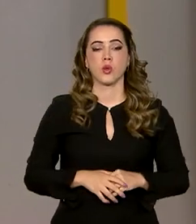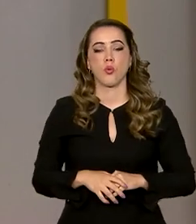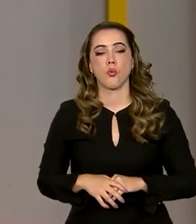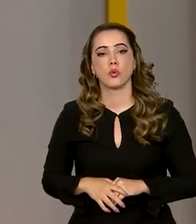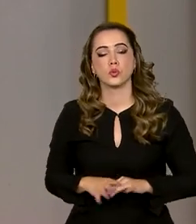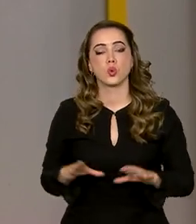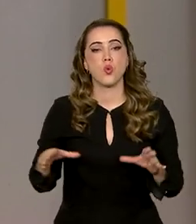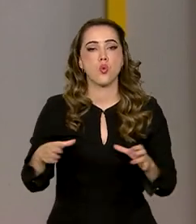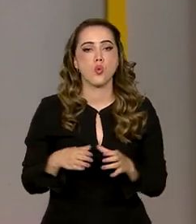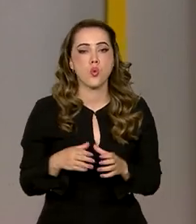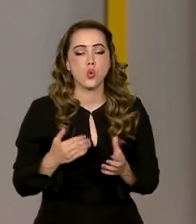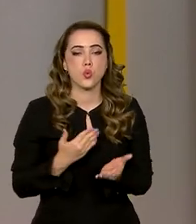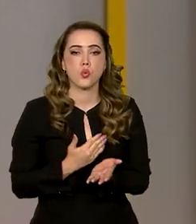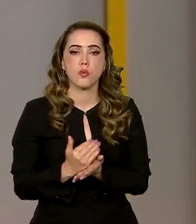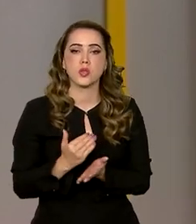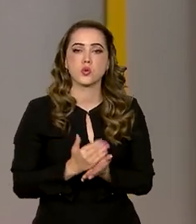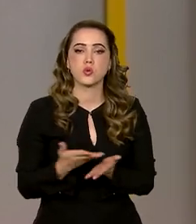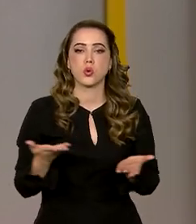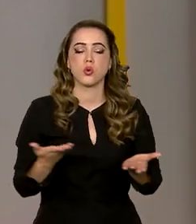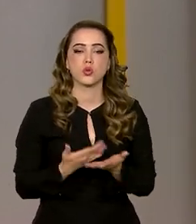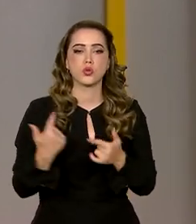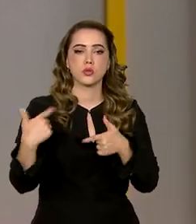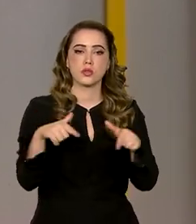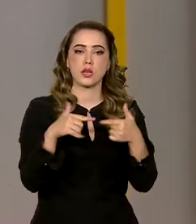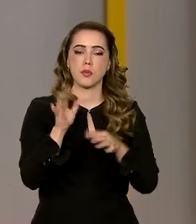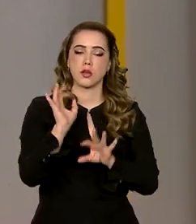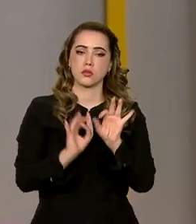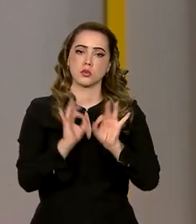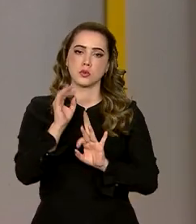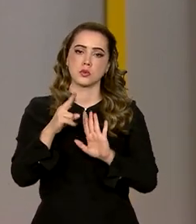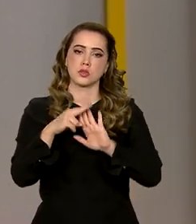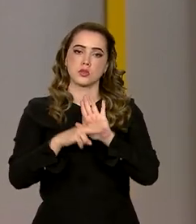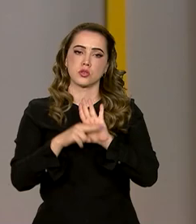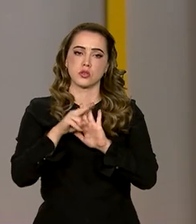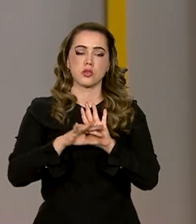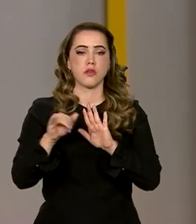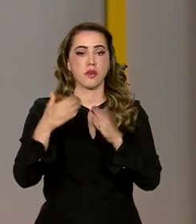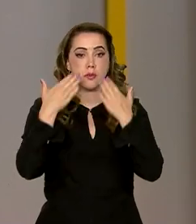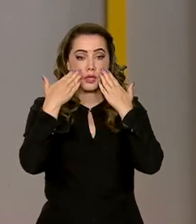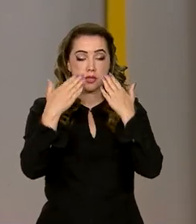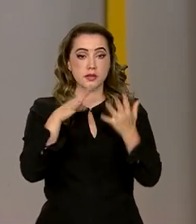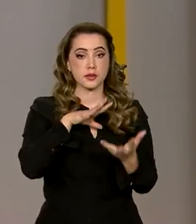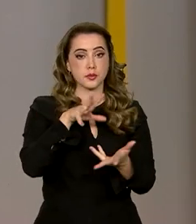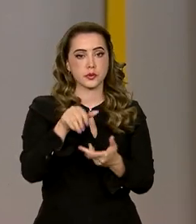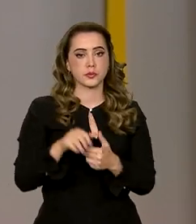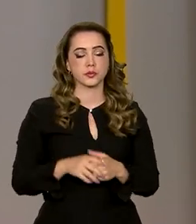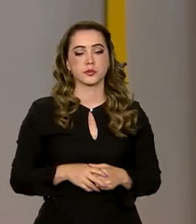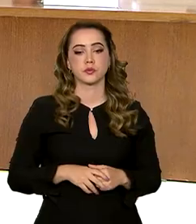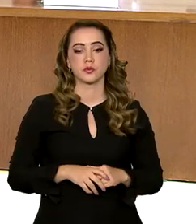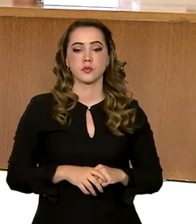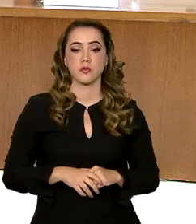comitê iniciou hoje os trabalhos de elaboração de resoluções que vão ser apresentadas para o mundo.